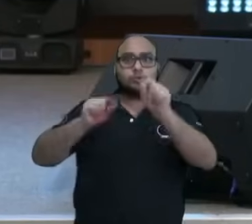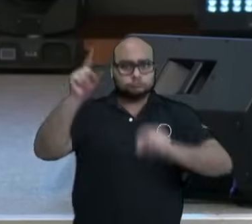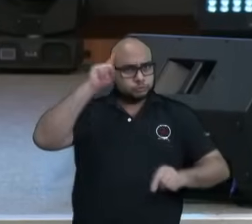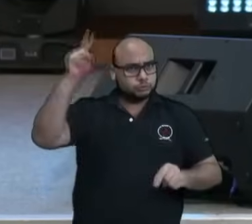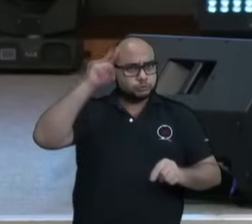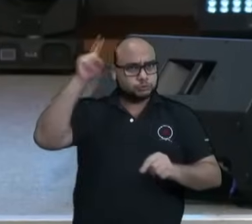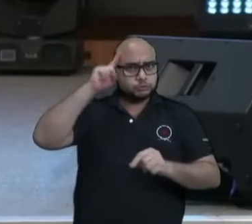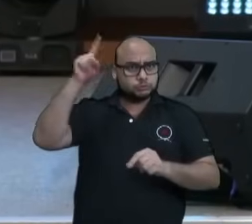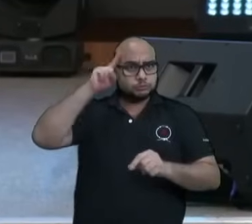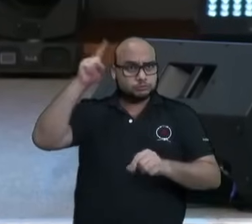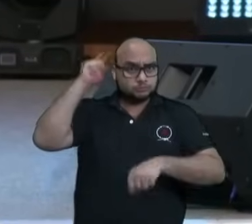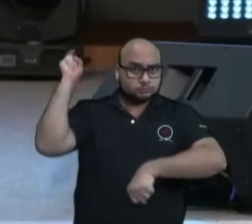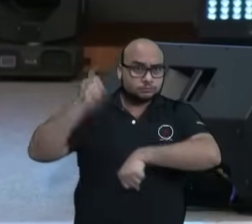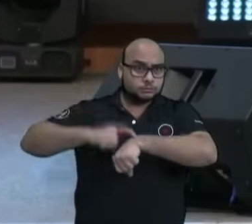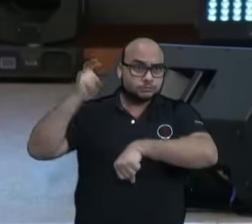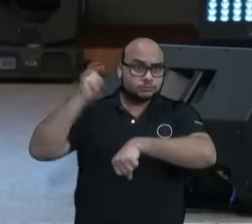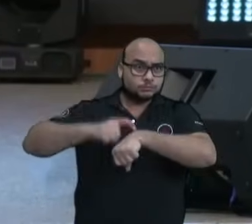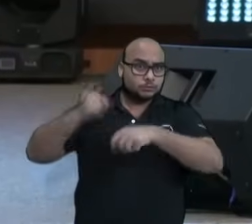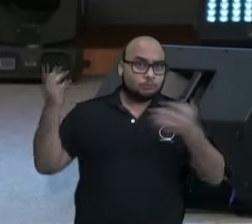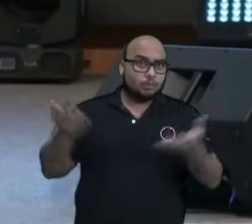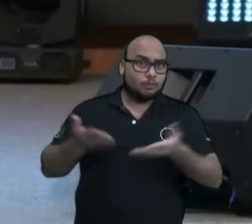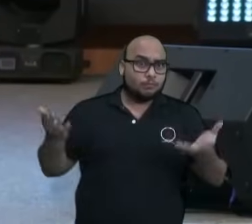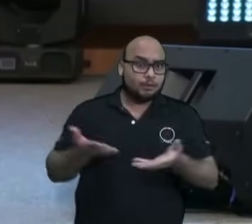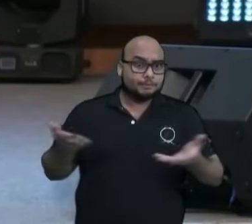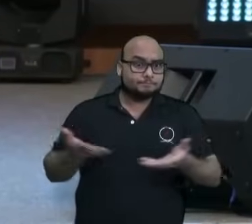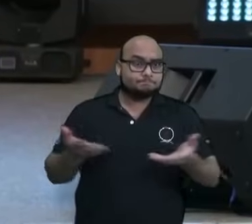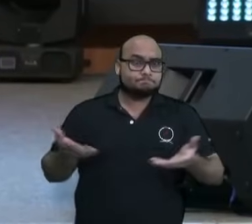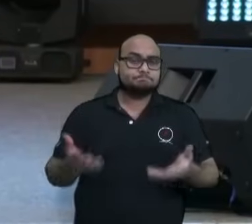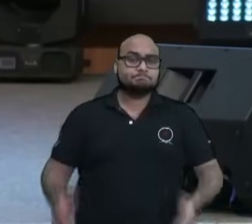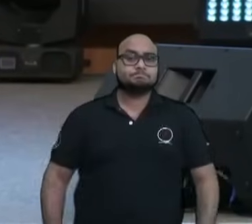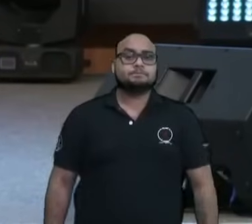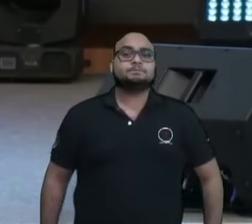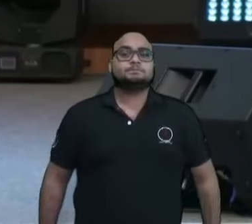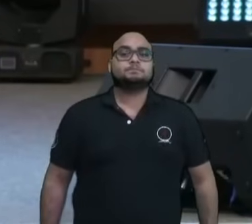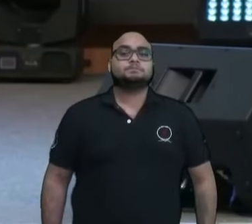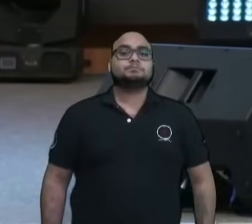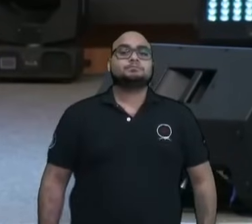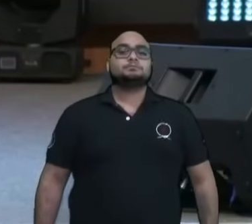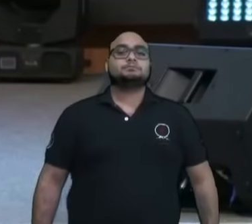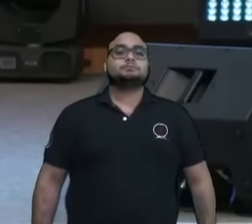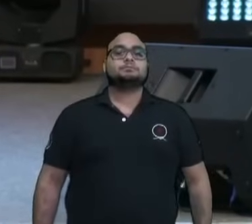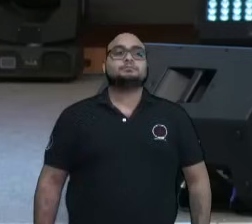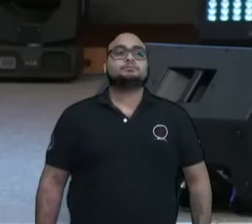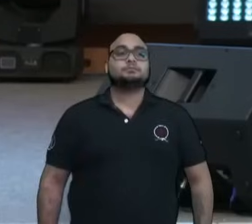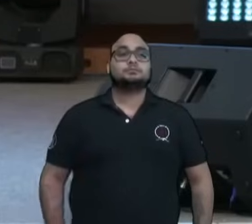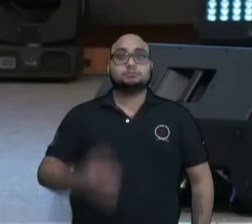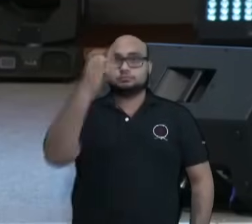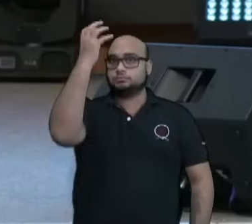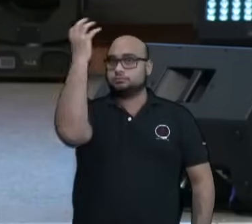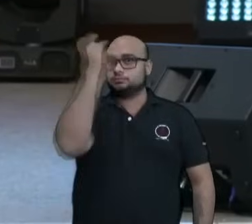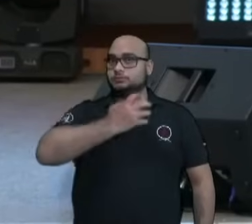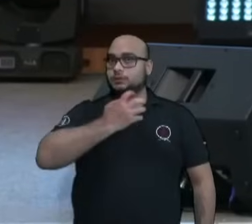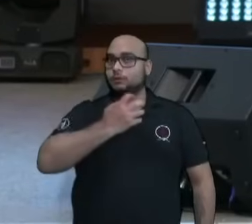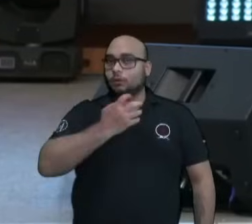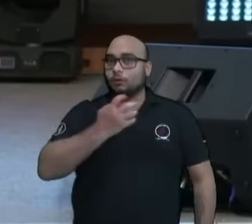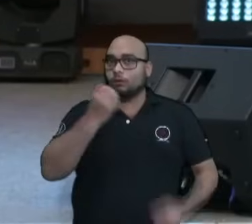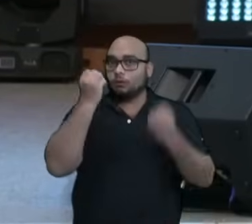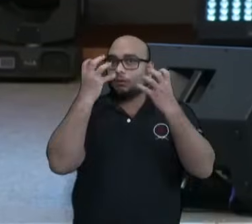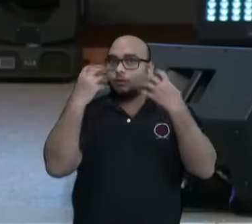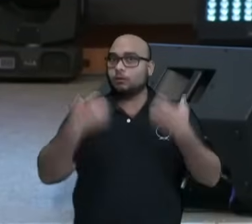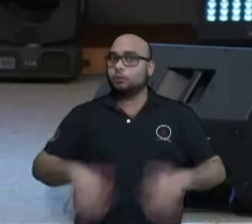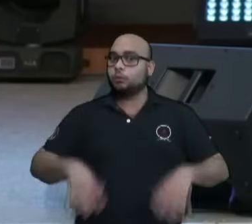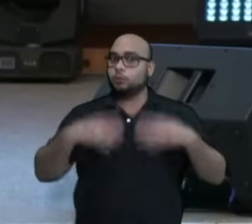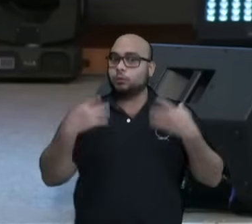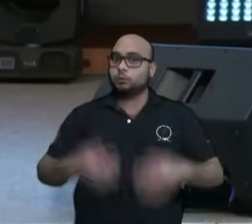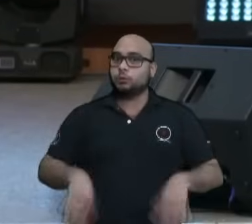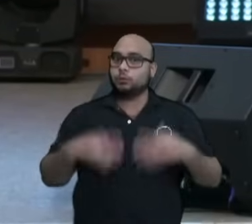nesse tempo de agora olha o que que ele tá falando que é sério para caramba para que nenhum